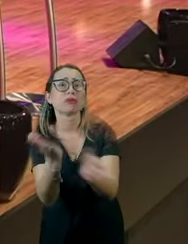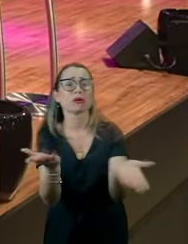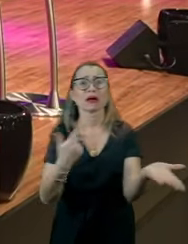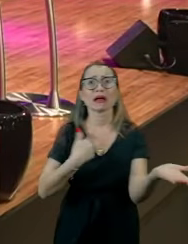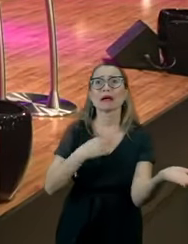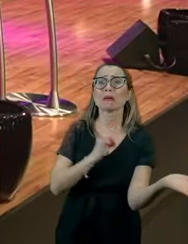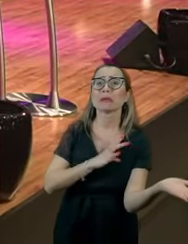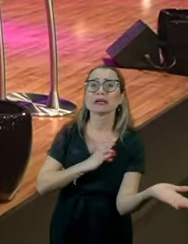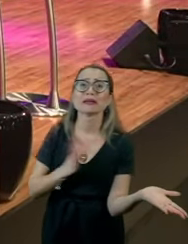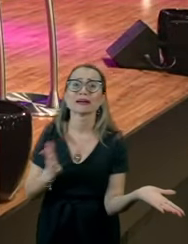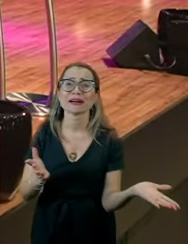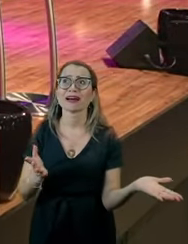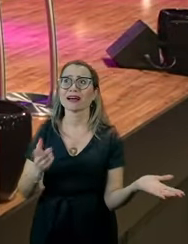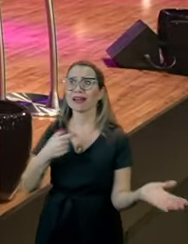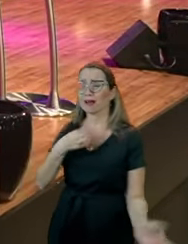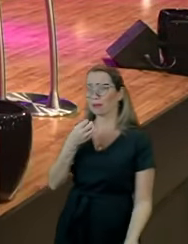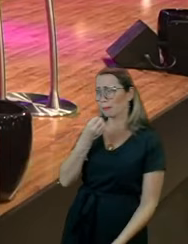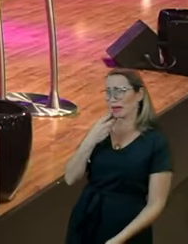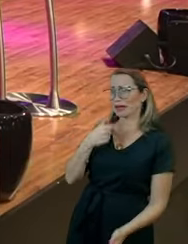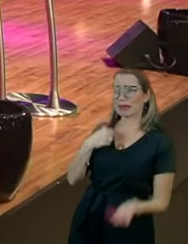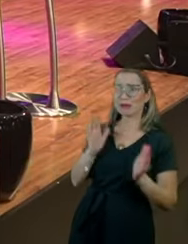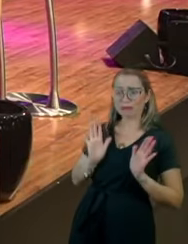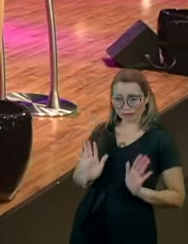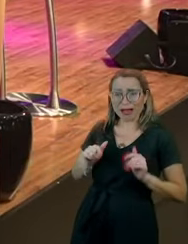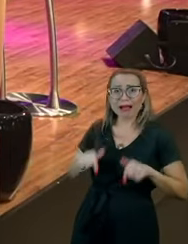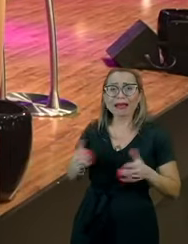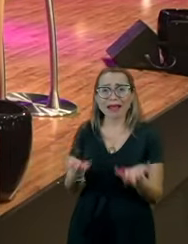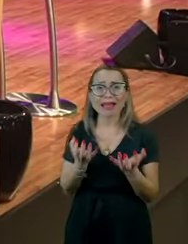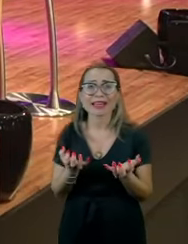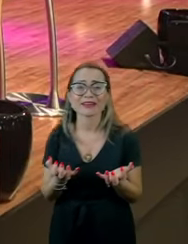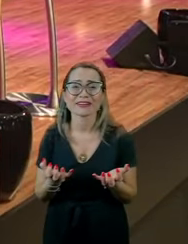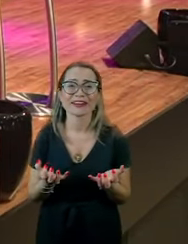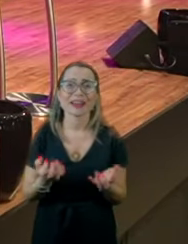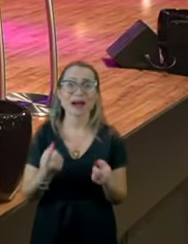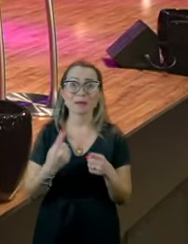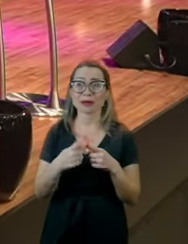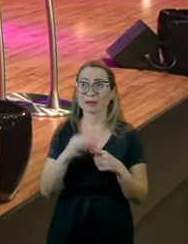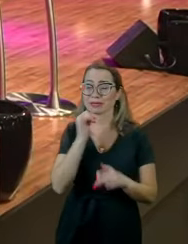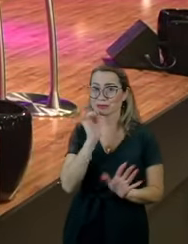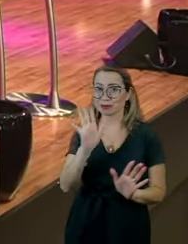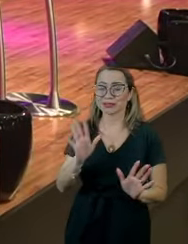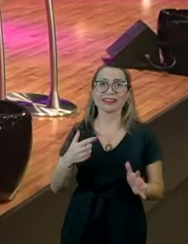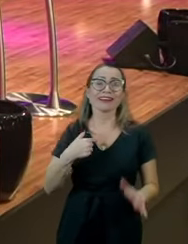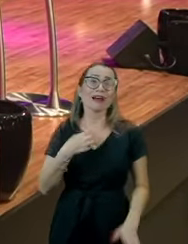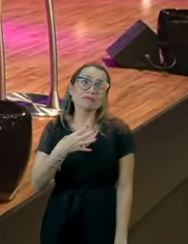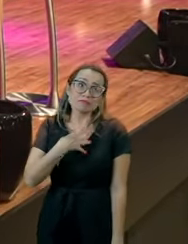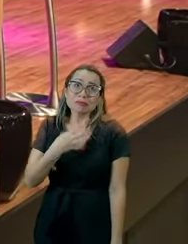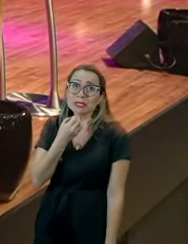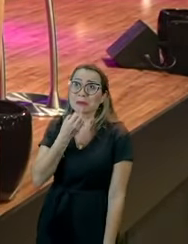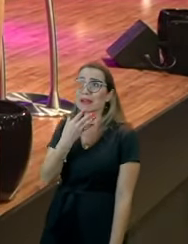estava tão bem, eu não estou com vontade de sair daqui. Porque o problema é quando Deus te transiciona, quando você está confortável.